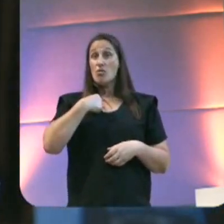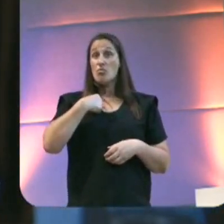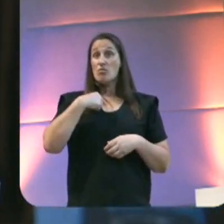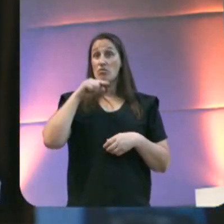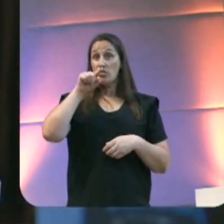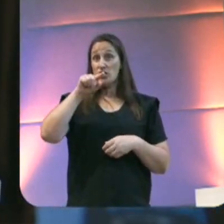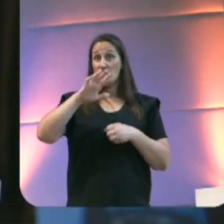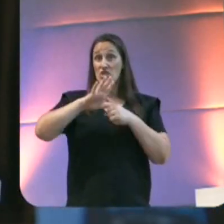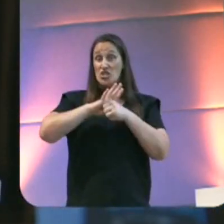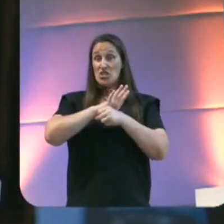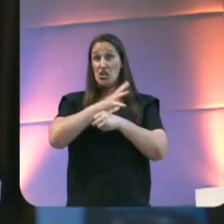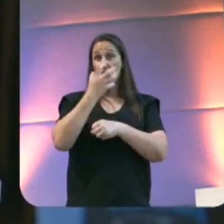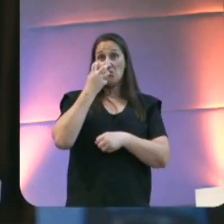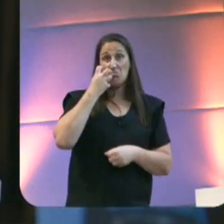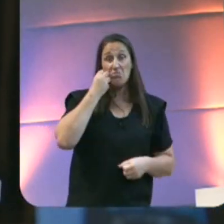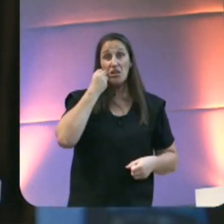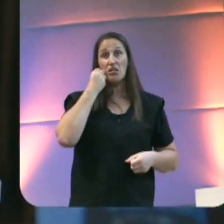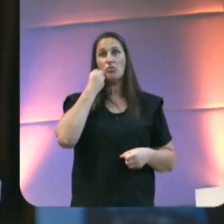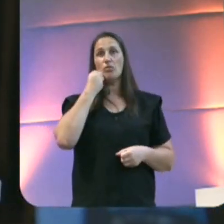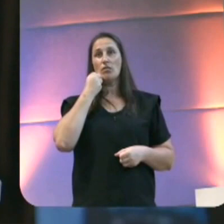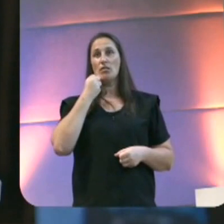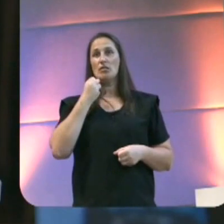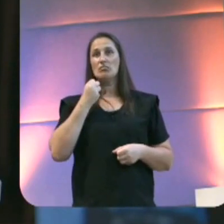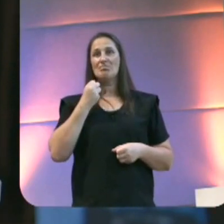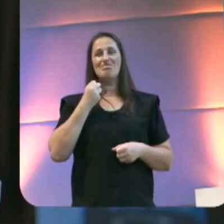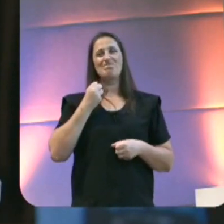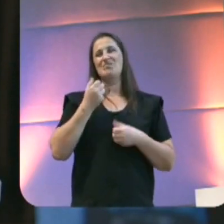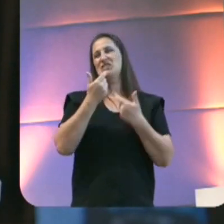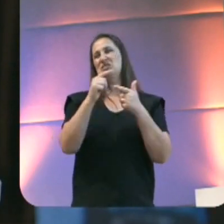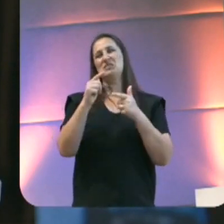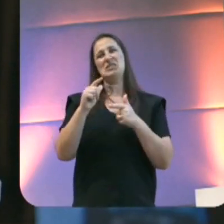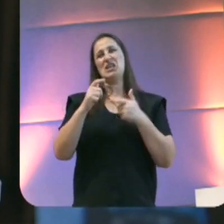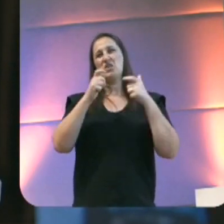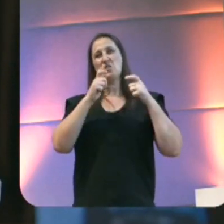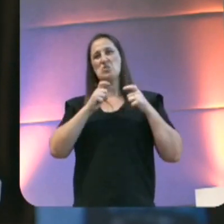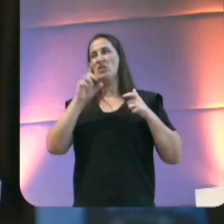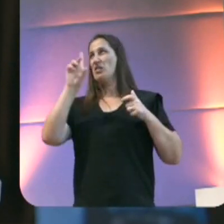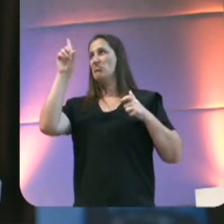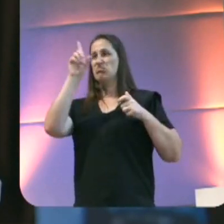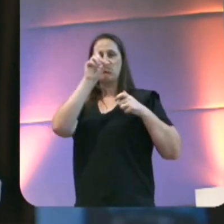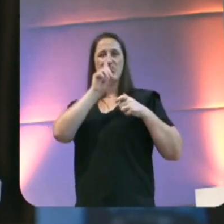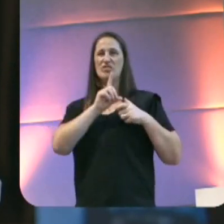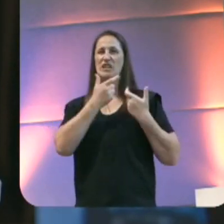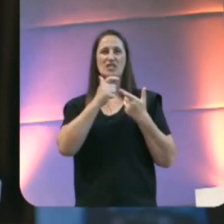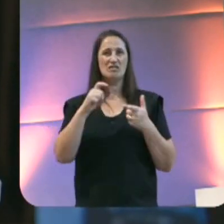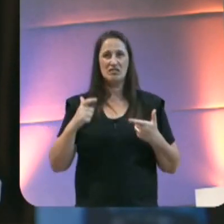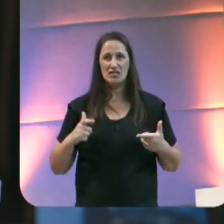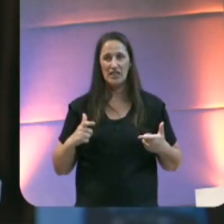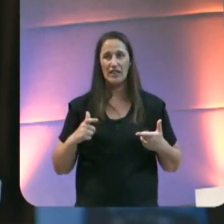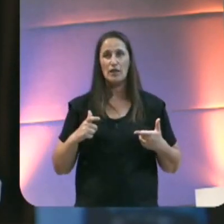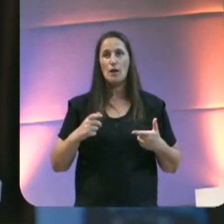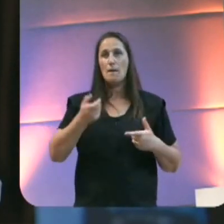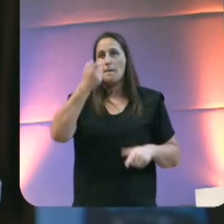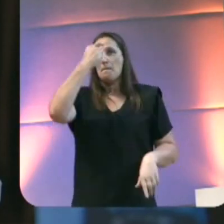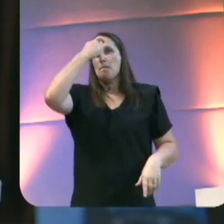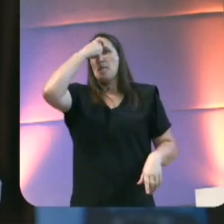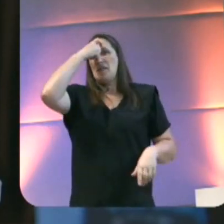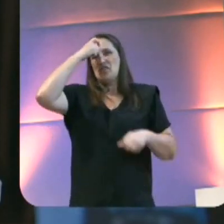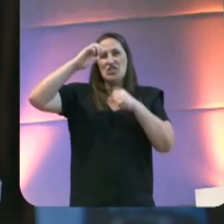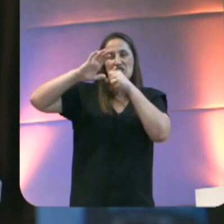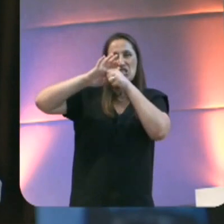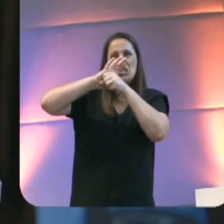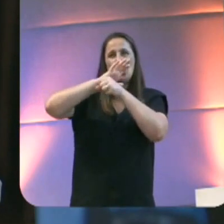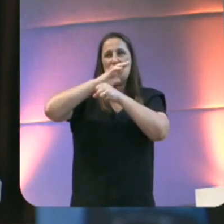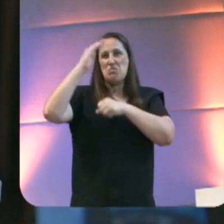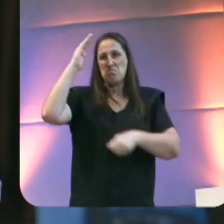Ou quando a nossa boca está cheia de insultos, gritarias, ou quando nossa mente está cheia de maldades e